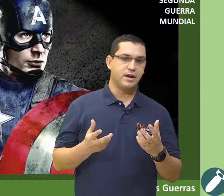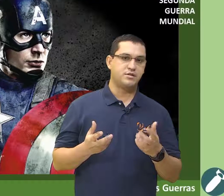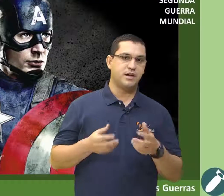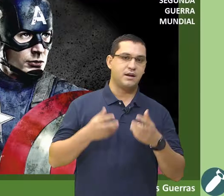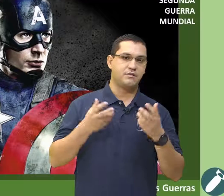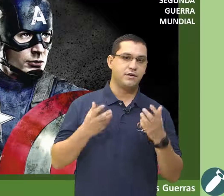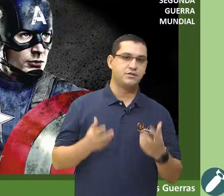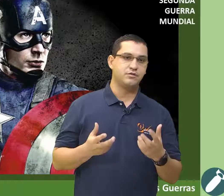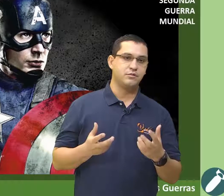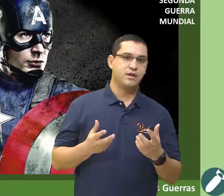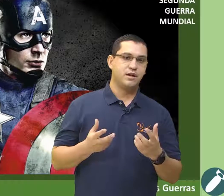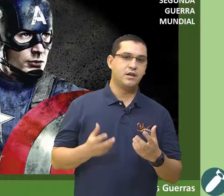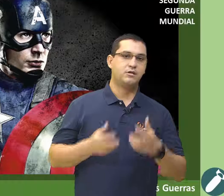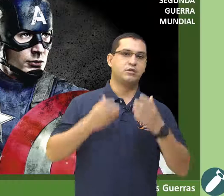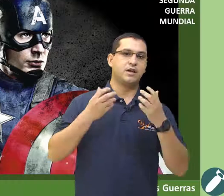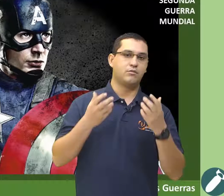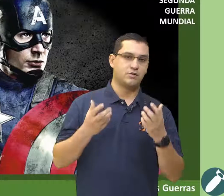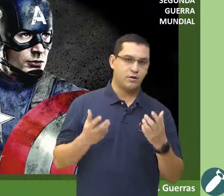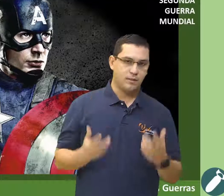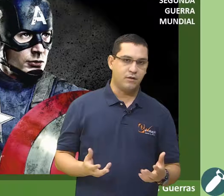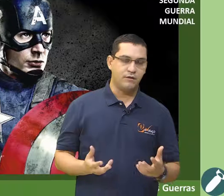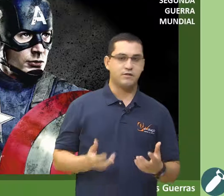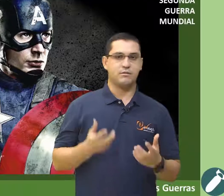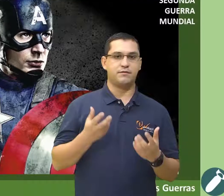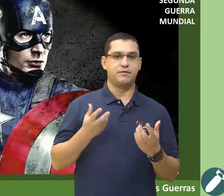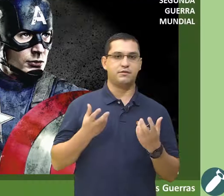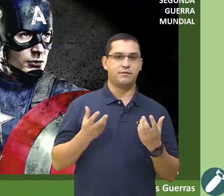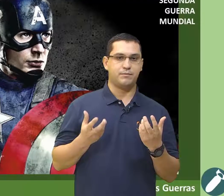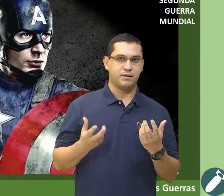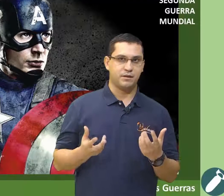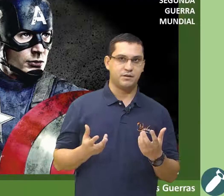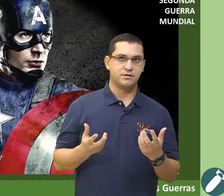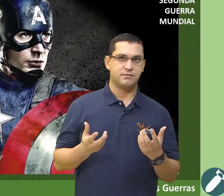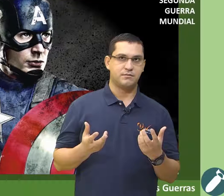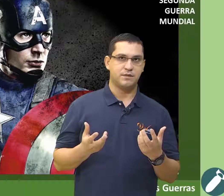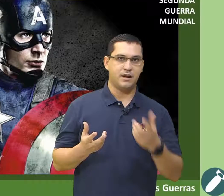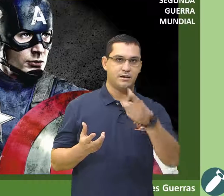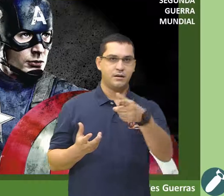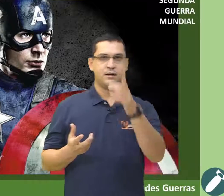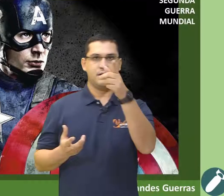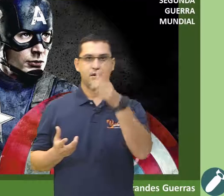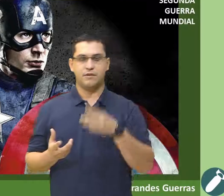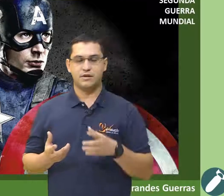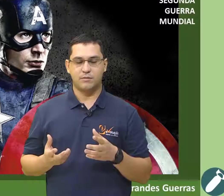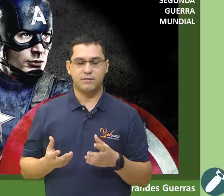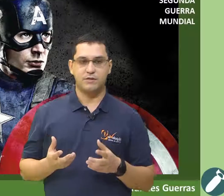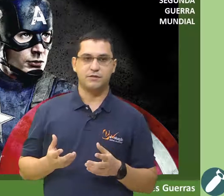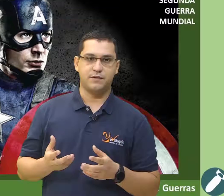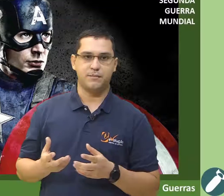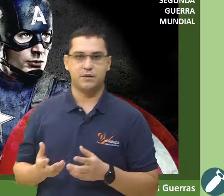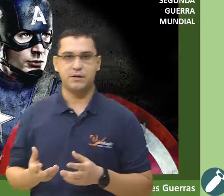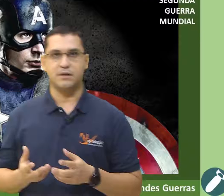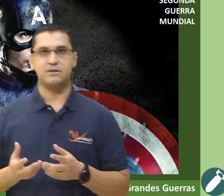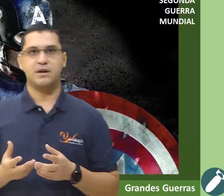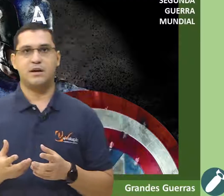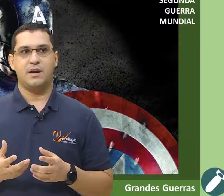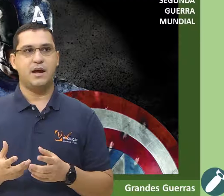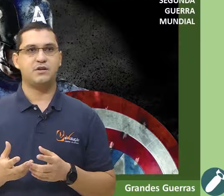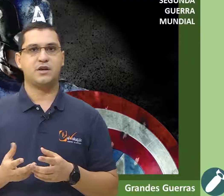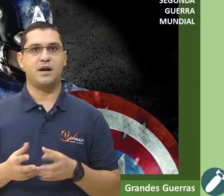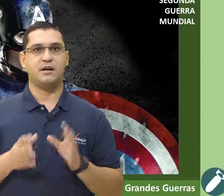do imaginário infantil que luta contra o mal. Veja como a filosofia é importante, né? Veja como a filosofia é